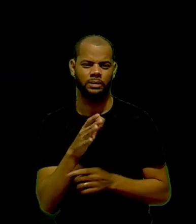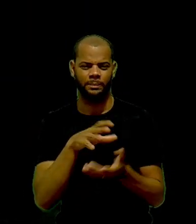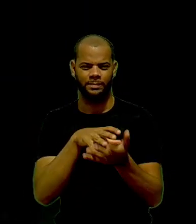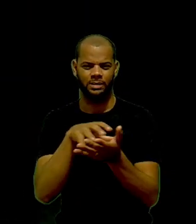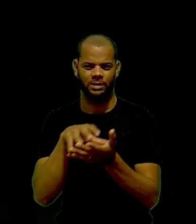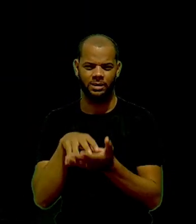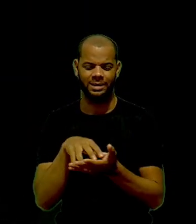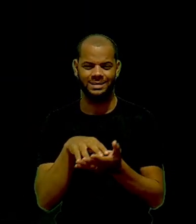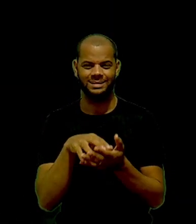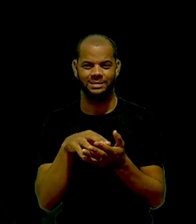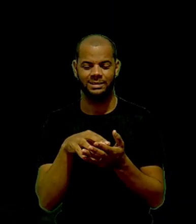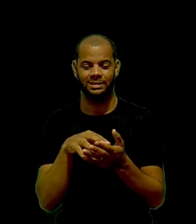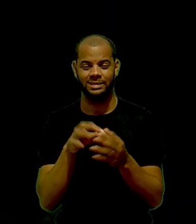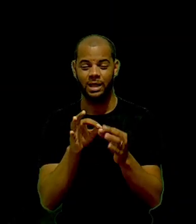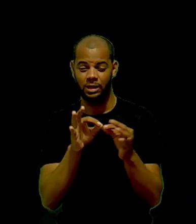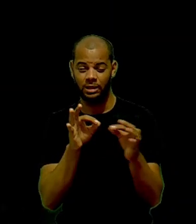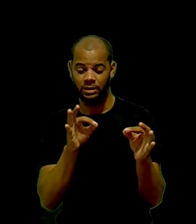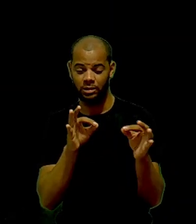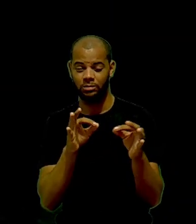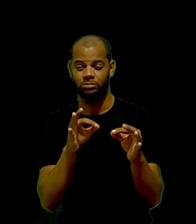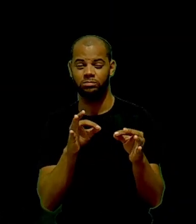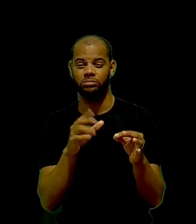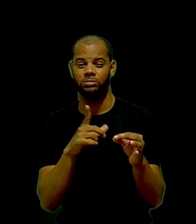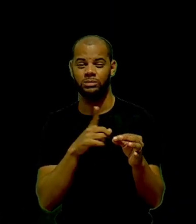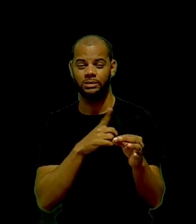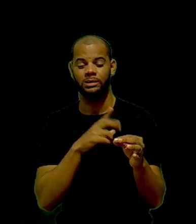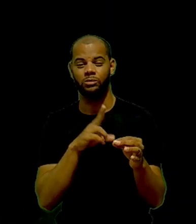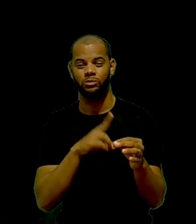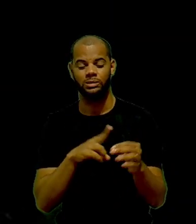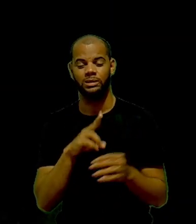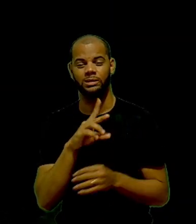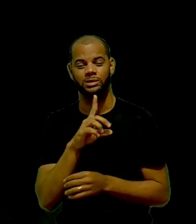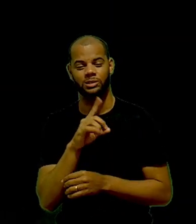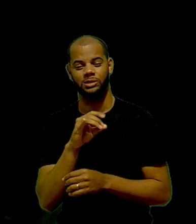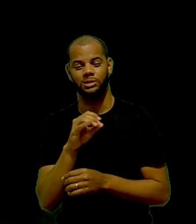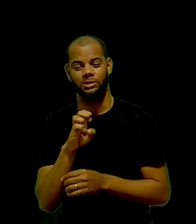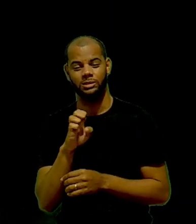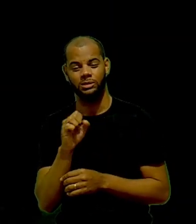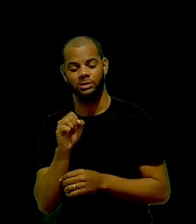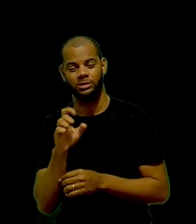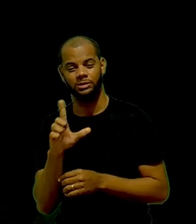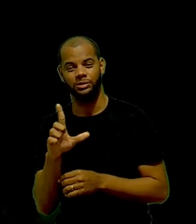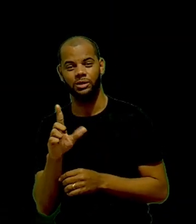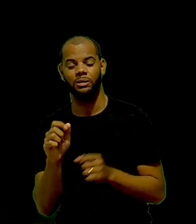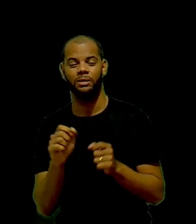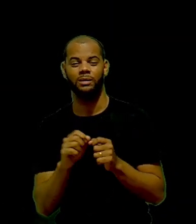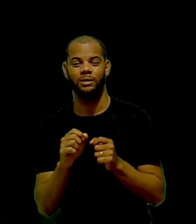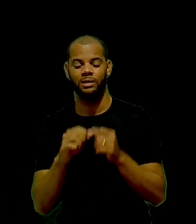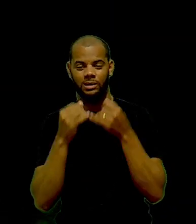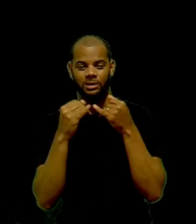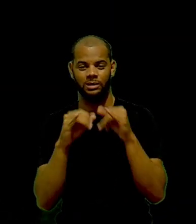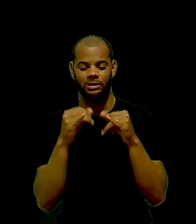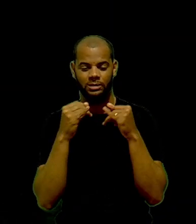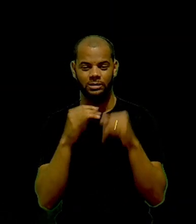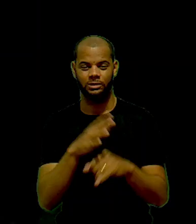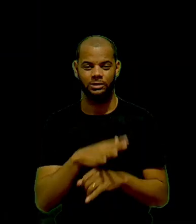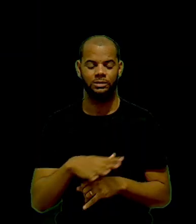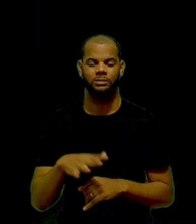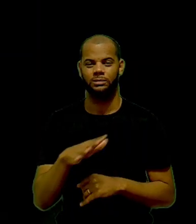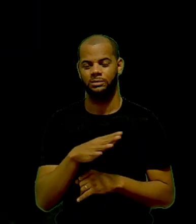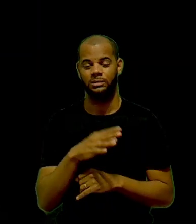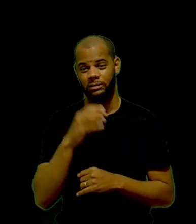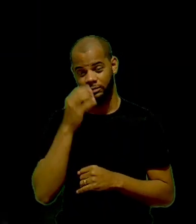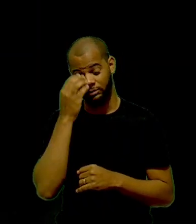comunidades isoladas que tem lá uma geração a diesel para gerar energia elétrica para atender o consumo daquela